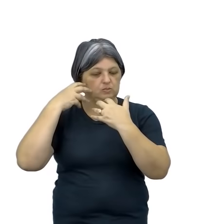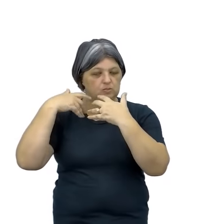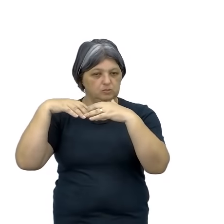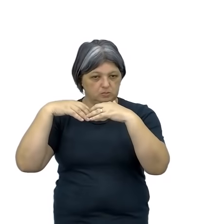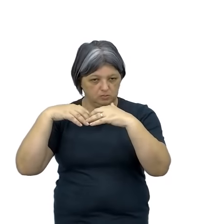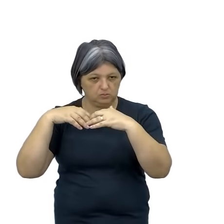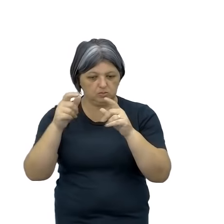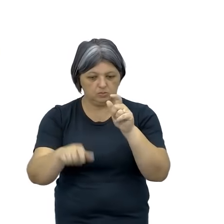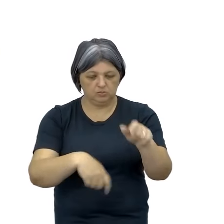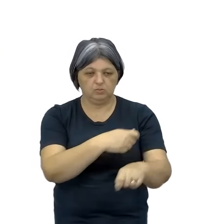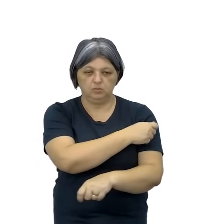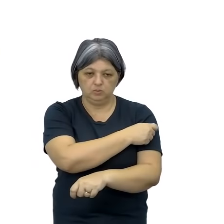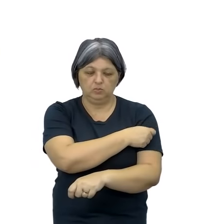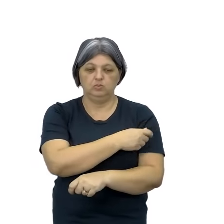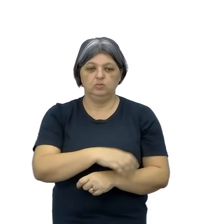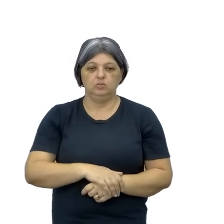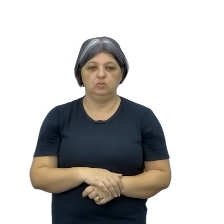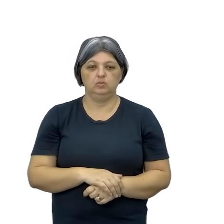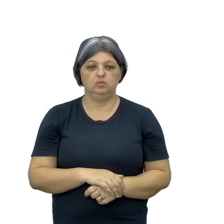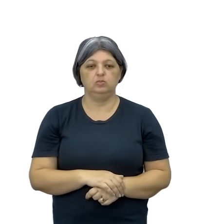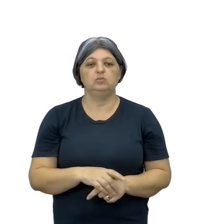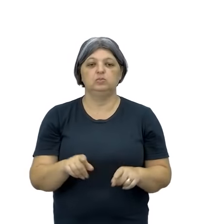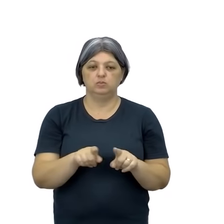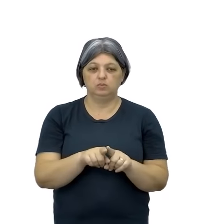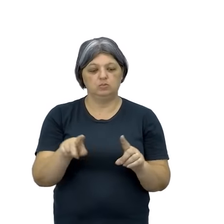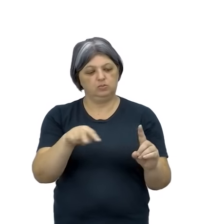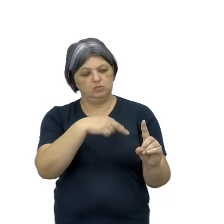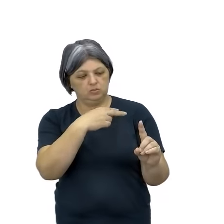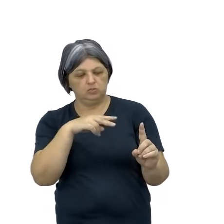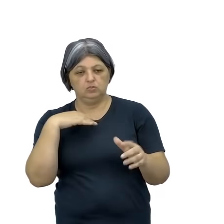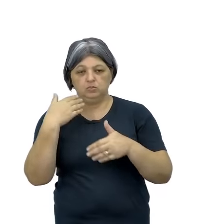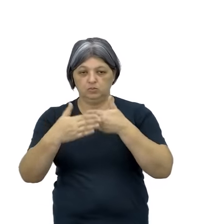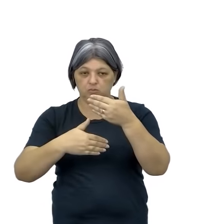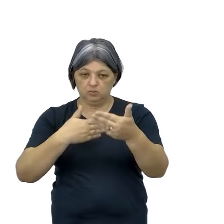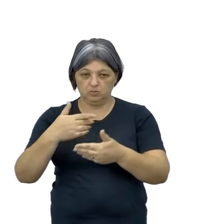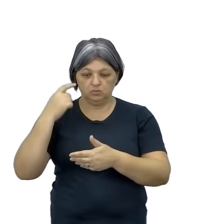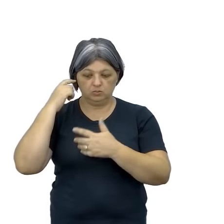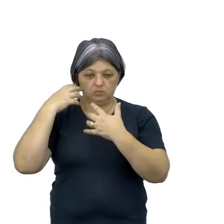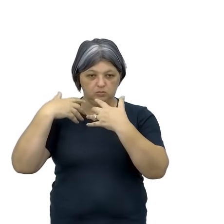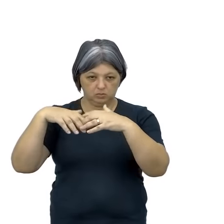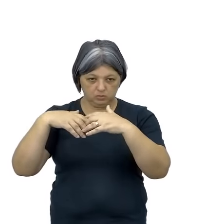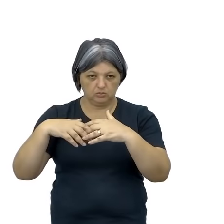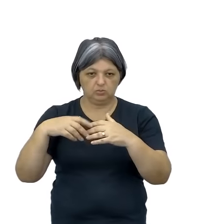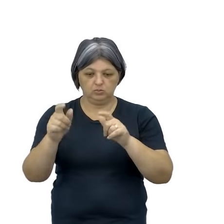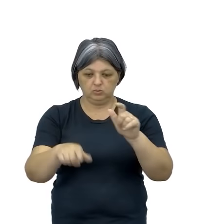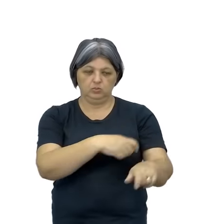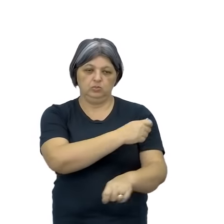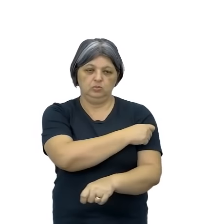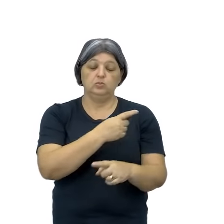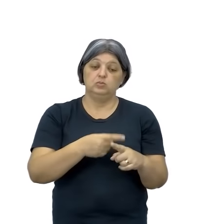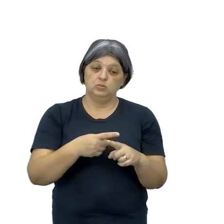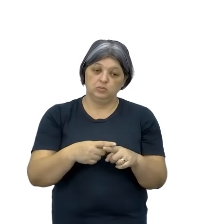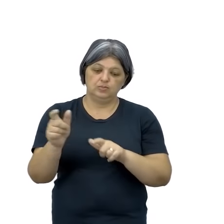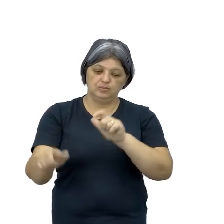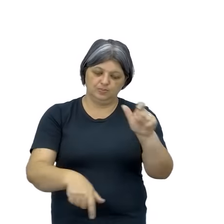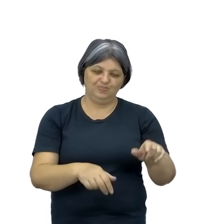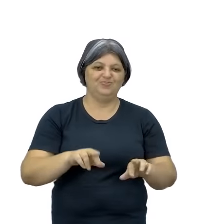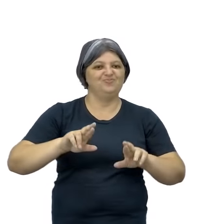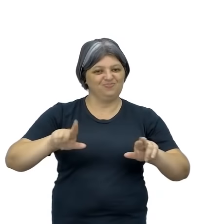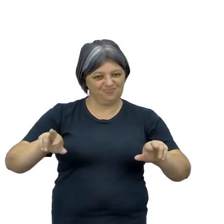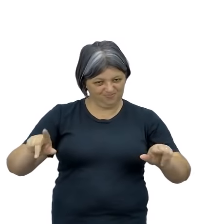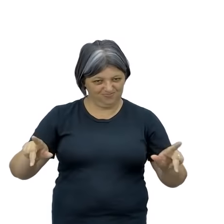tenho sempre que olhar por essa questão de processos cognitivos dos estudantes, porque nenhum estudante aprende da mesma maneira, isso é óbvio, né? Se